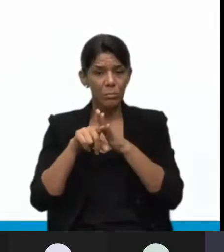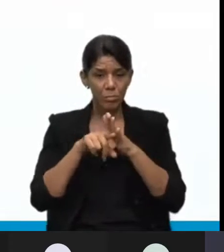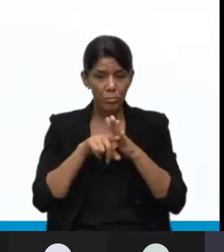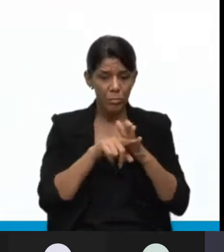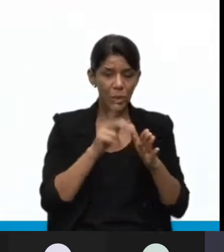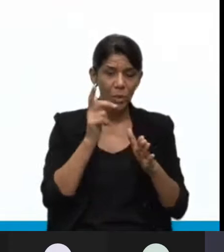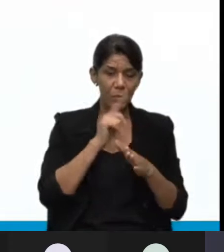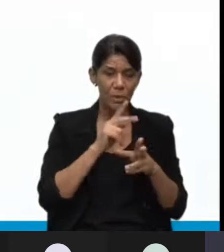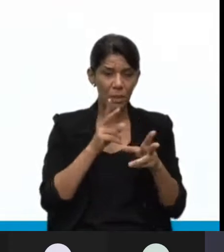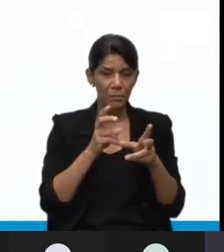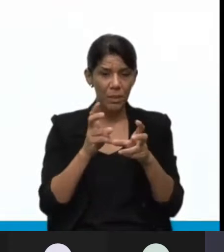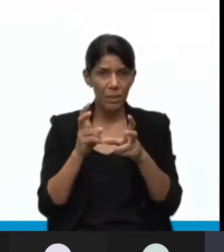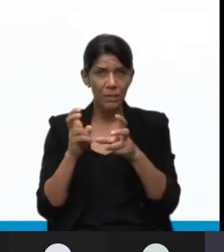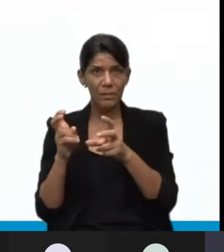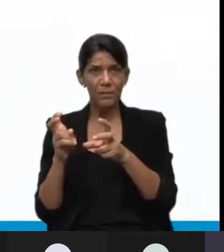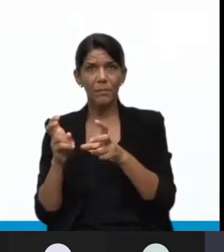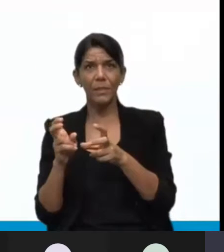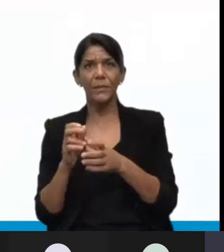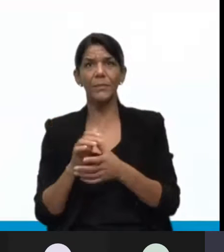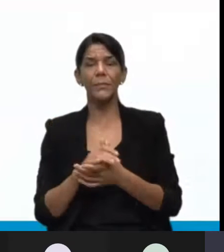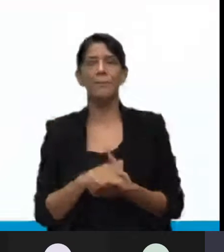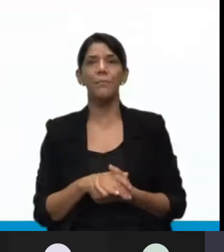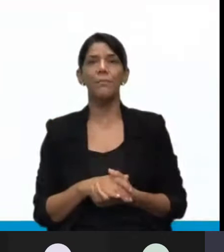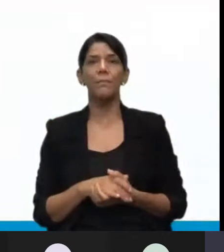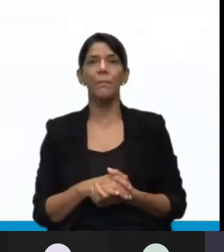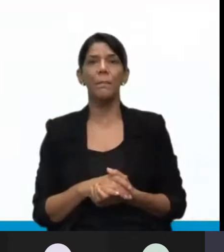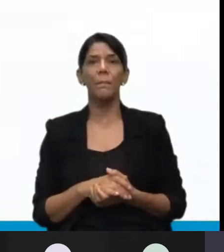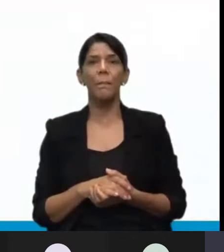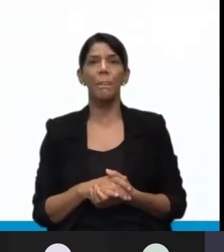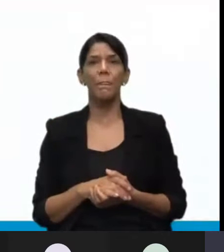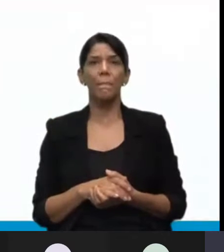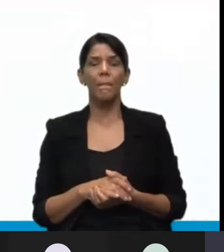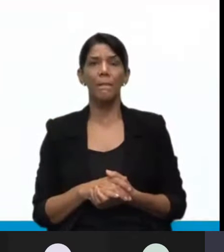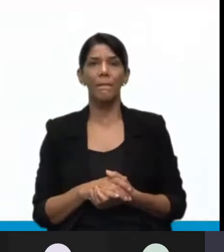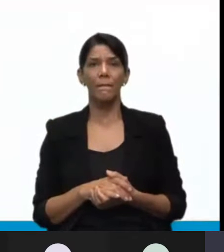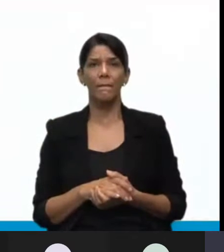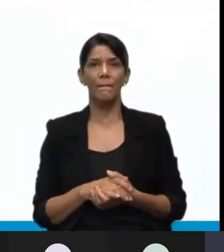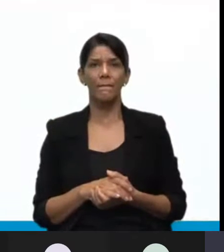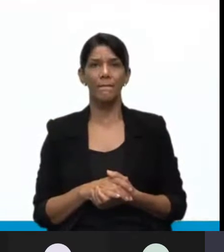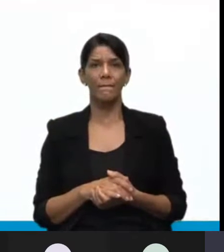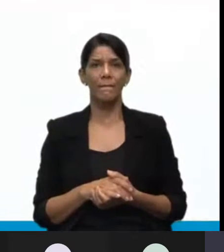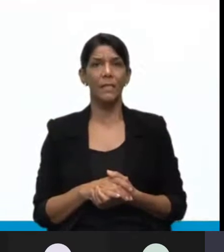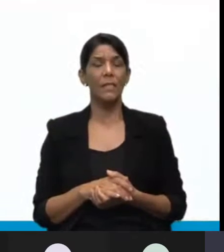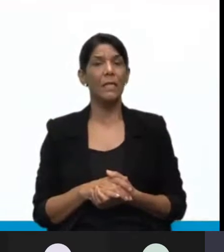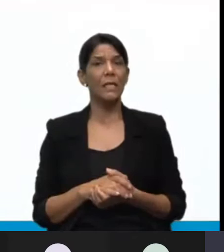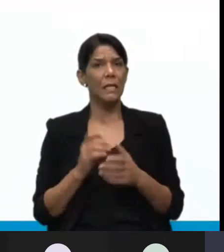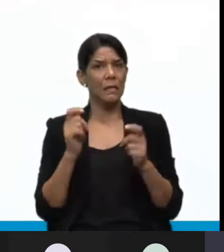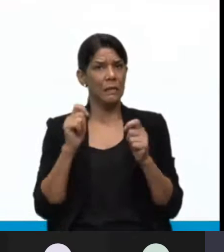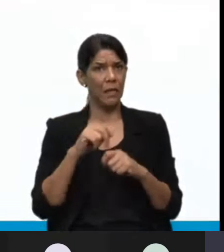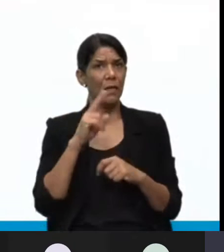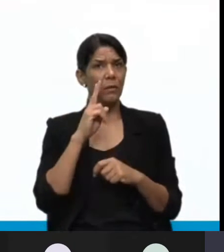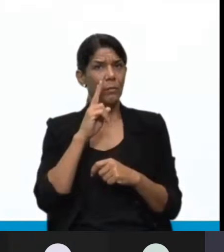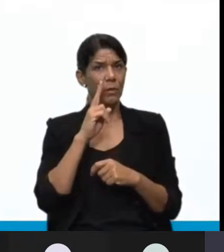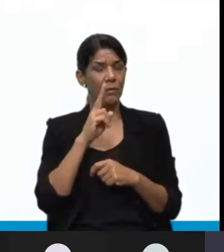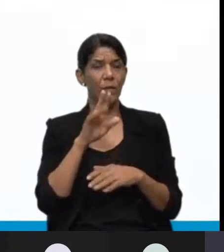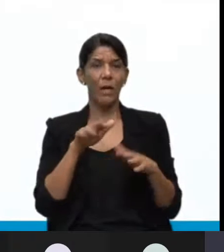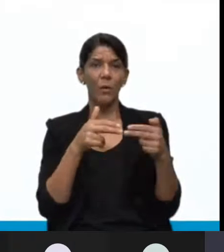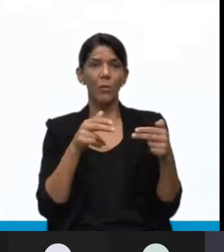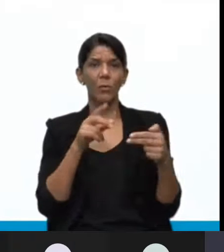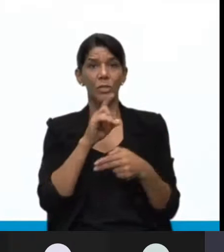lâmina, a gente consegue observar, né, como a gente viu aqui, ó, né, a presença de, né, dá para ver ali